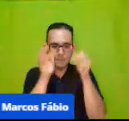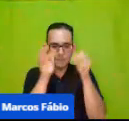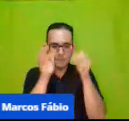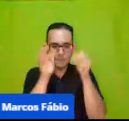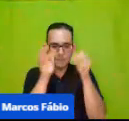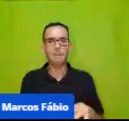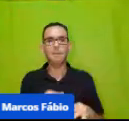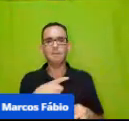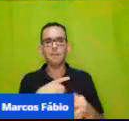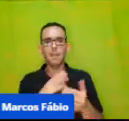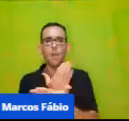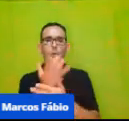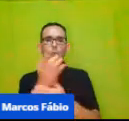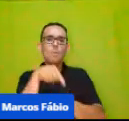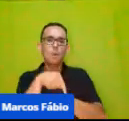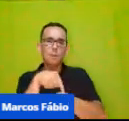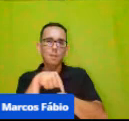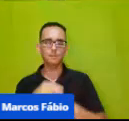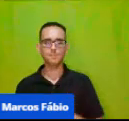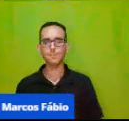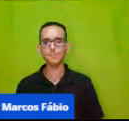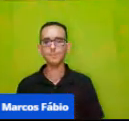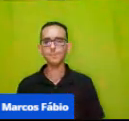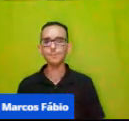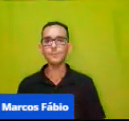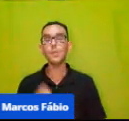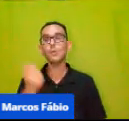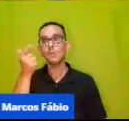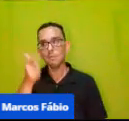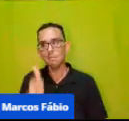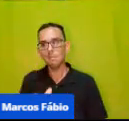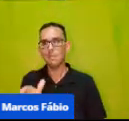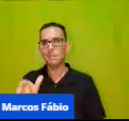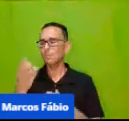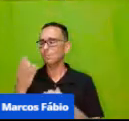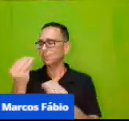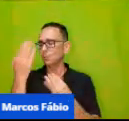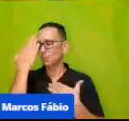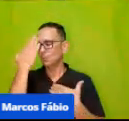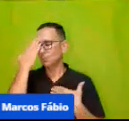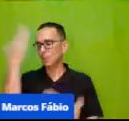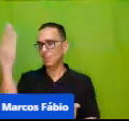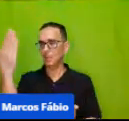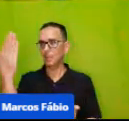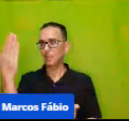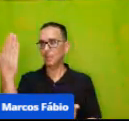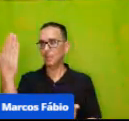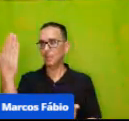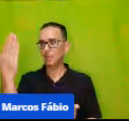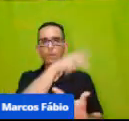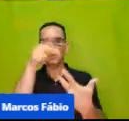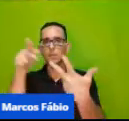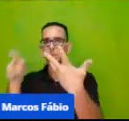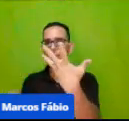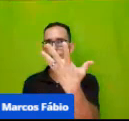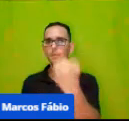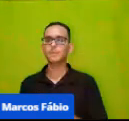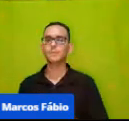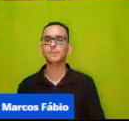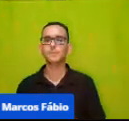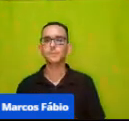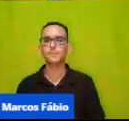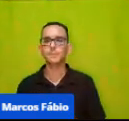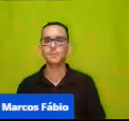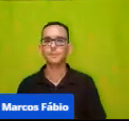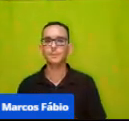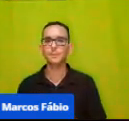algum momento, né? Então, mais uma vez, muito obrigado, professor Carlos e professor Elton. Bom, o Aguinaldo